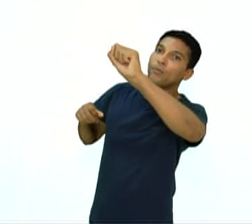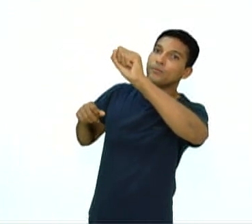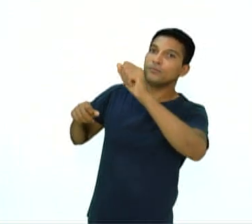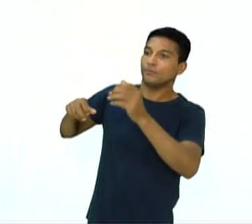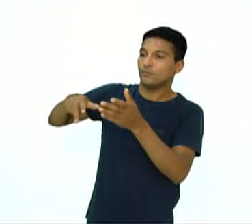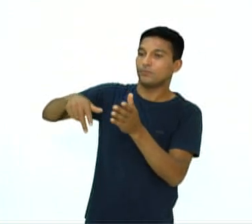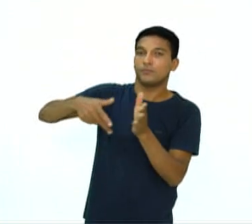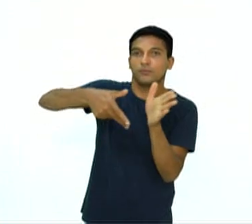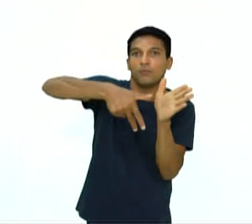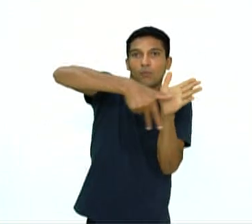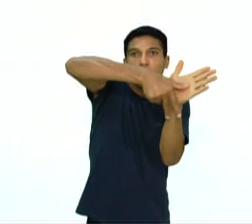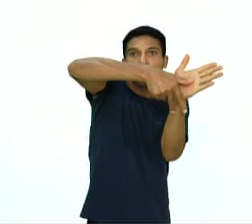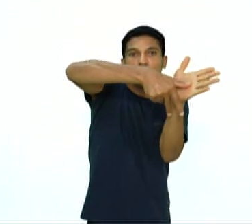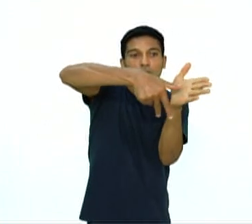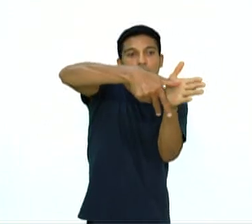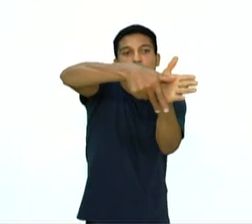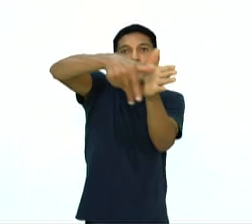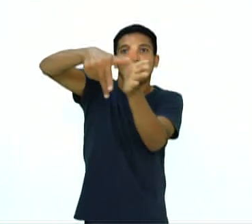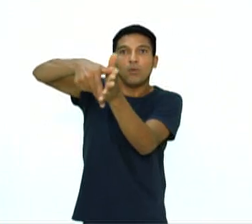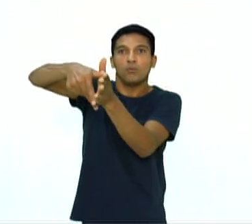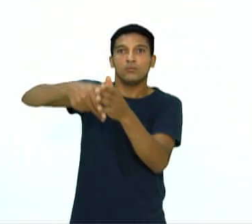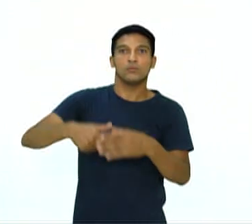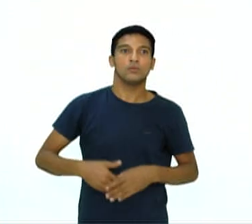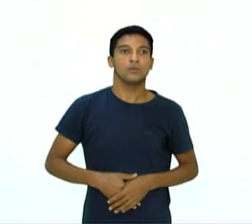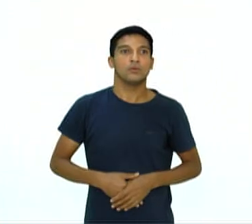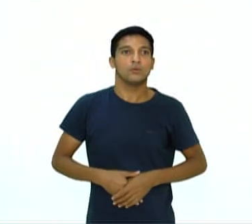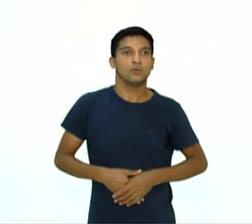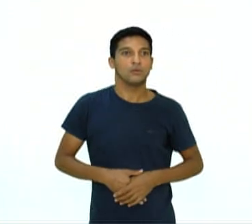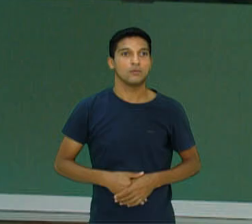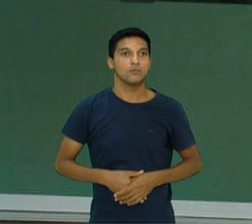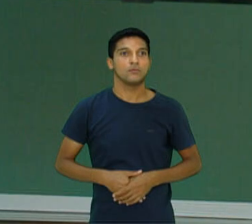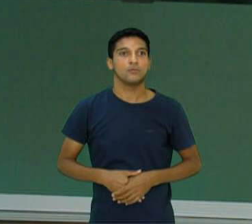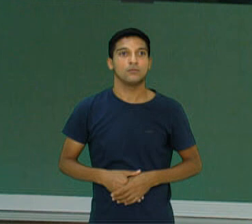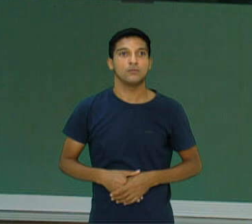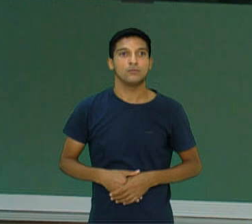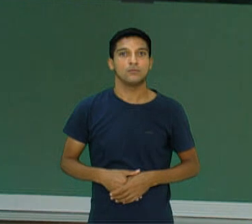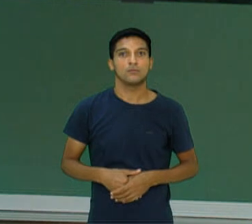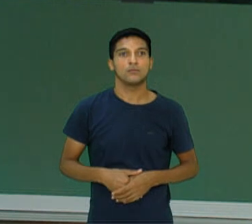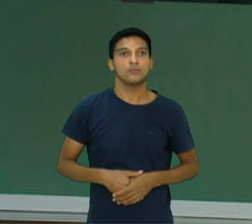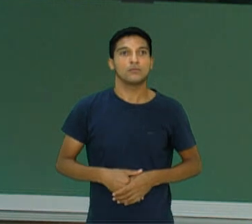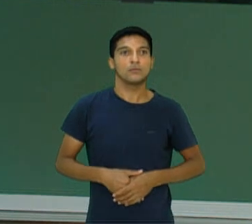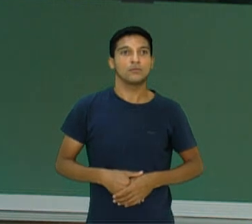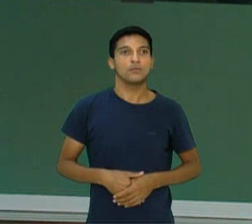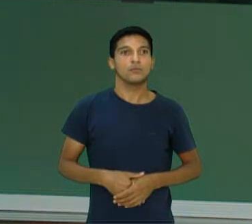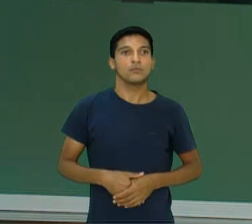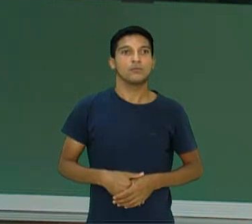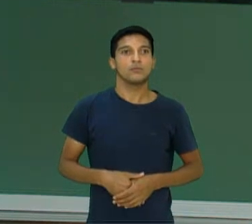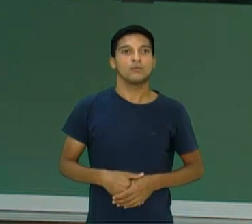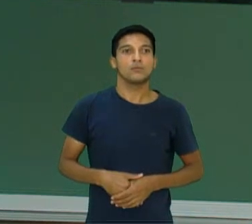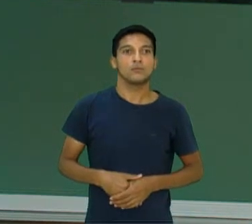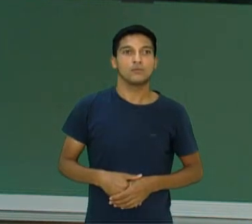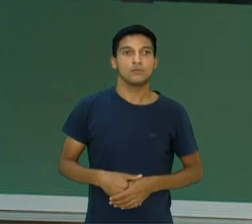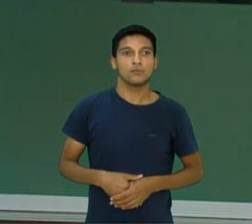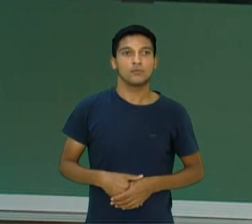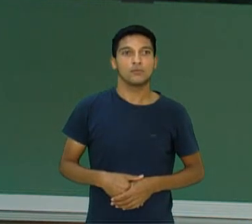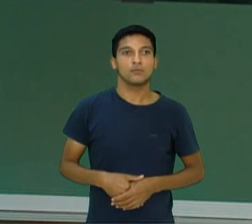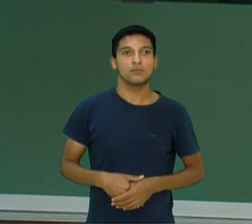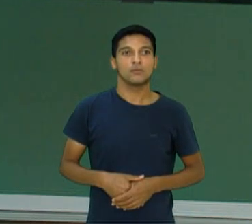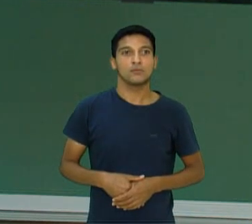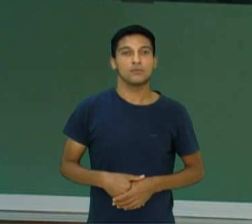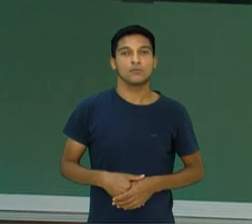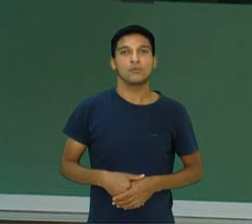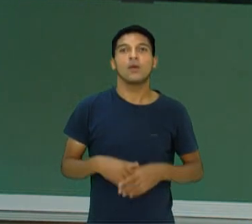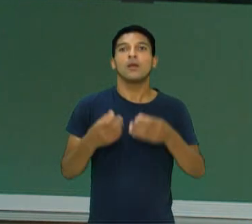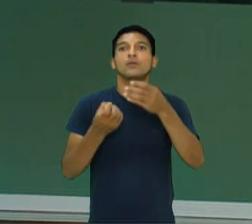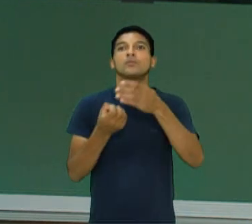né? Nós teremos então na Olimpíada de Tóquio uma competição de escalada esportiva. Então esse esporte